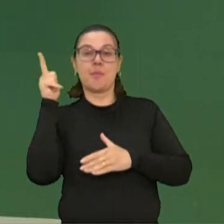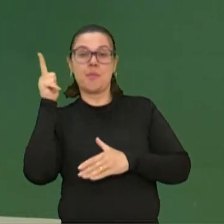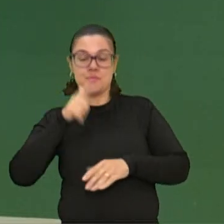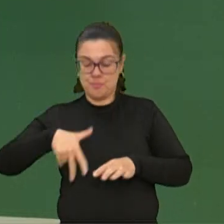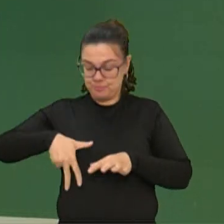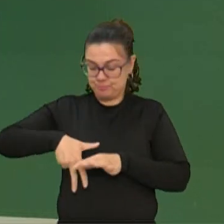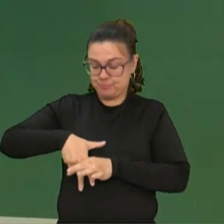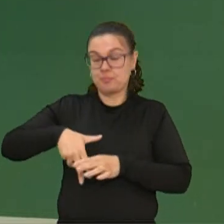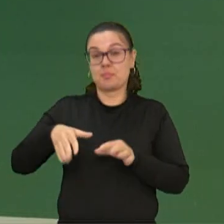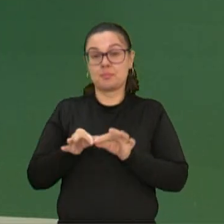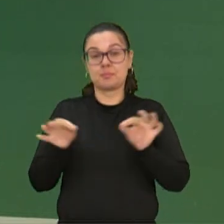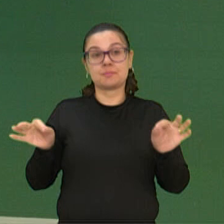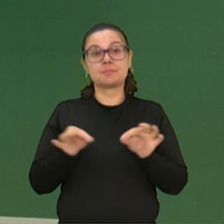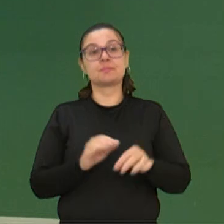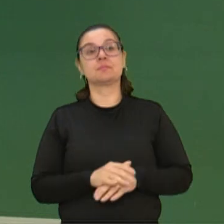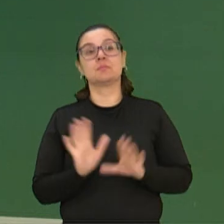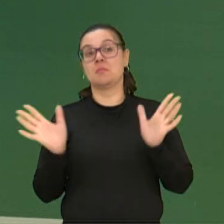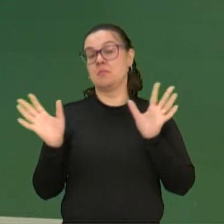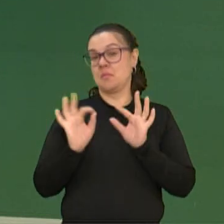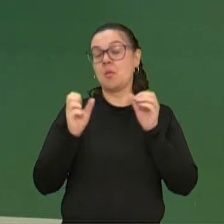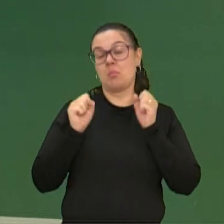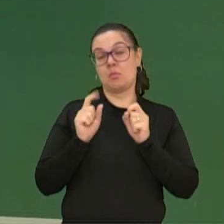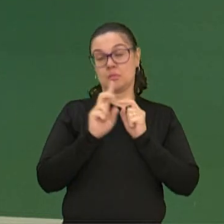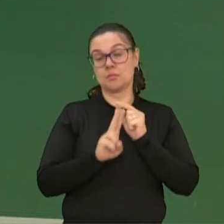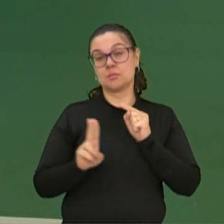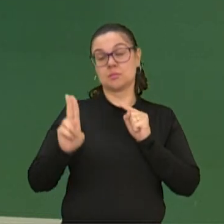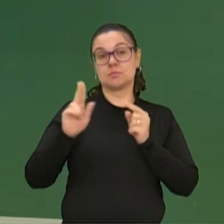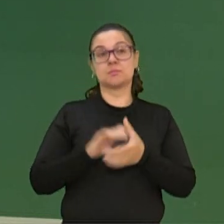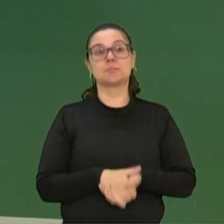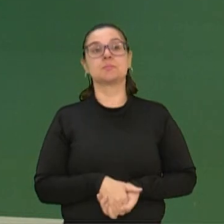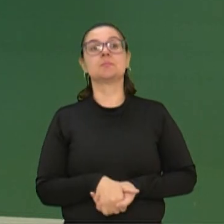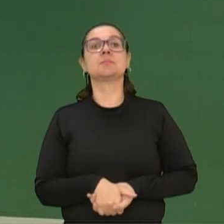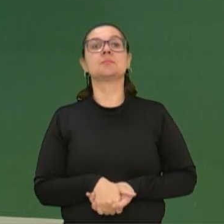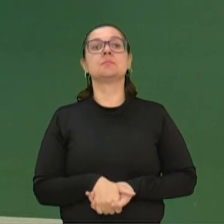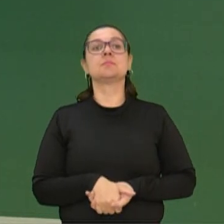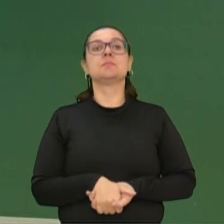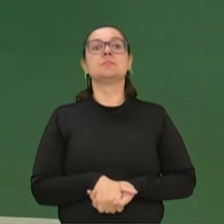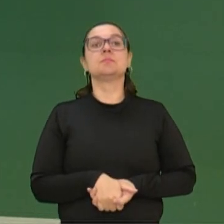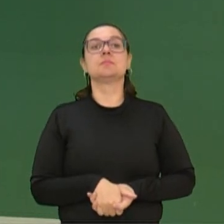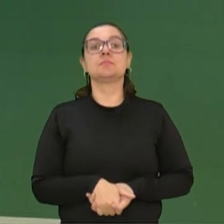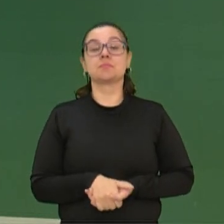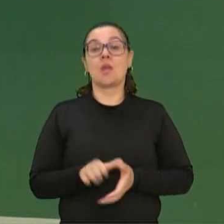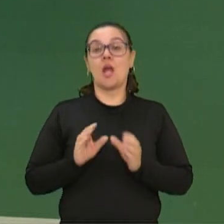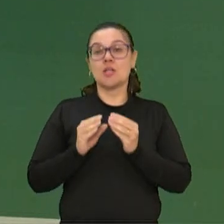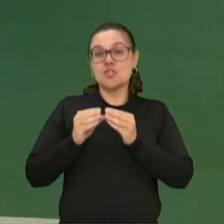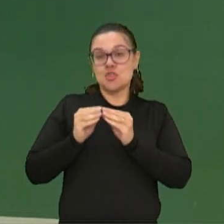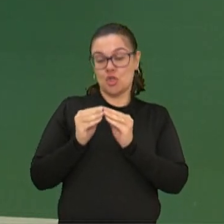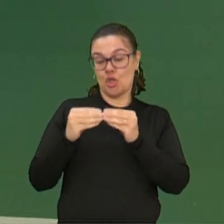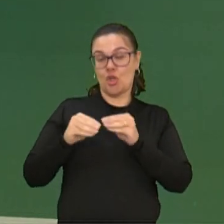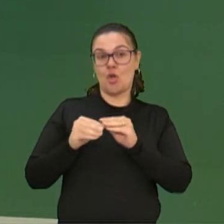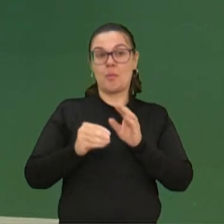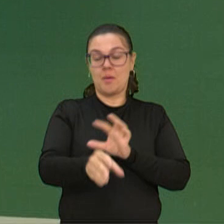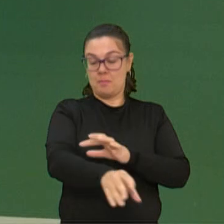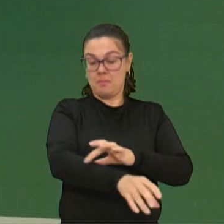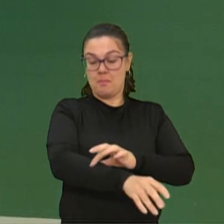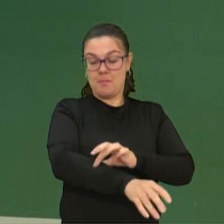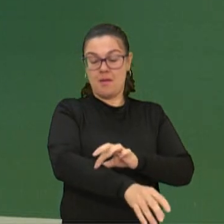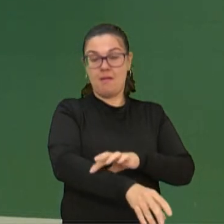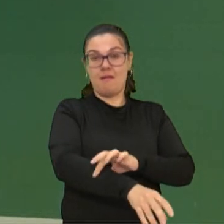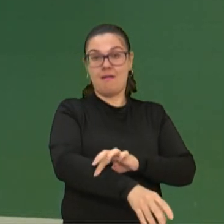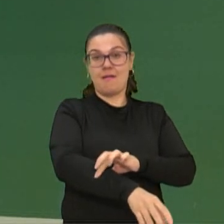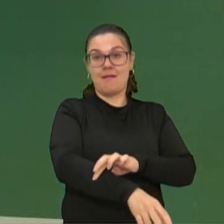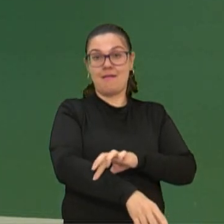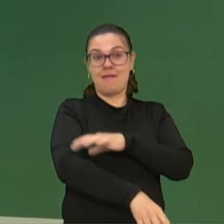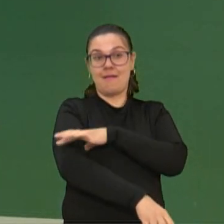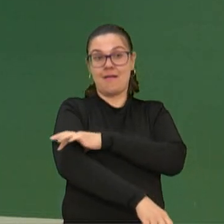fazer a medição. Mas nada impede de que se use a fita métrica. As dobras cutâneas, que são as